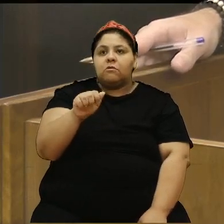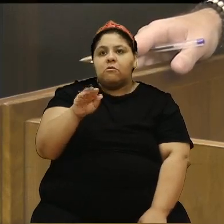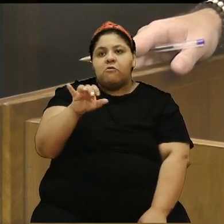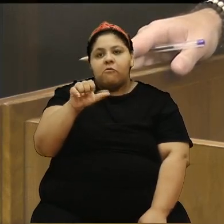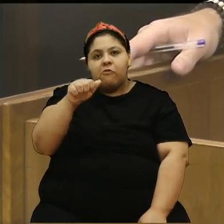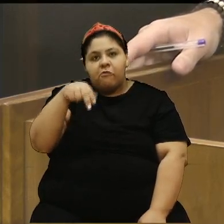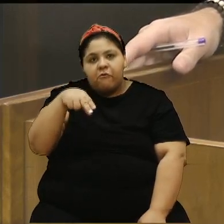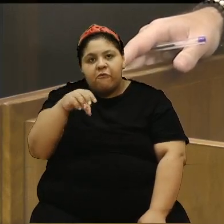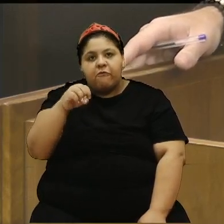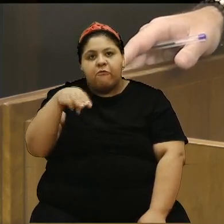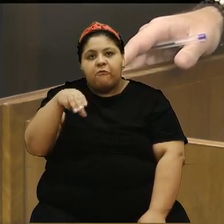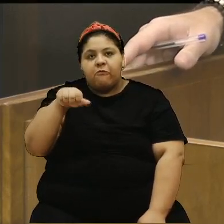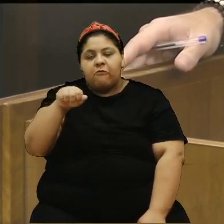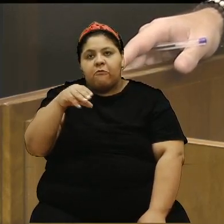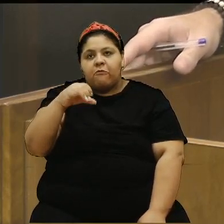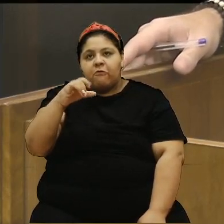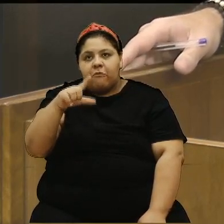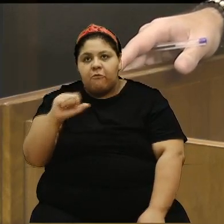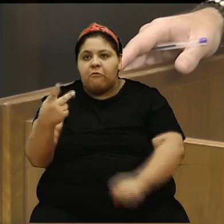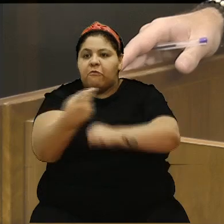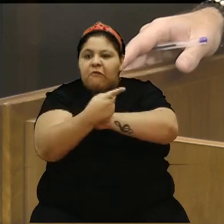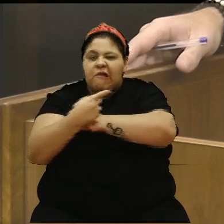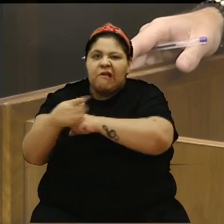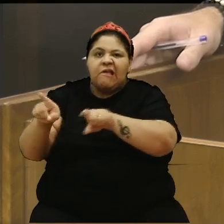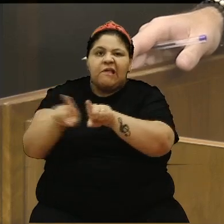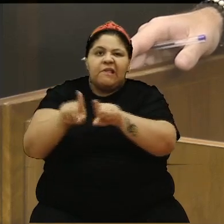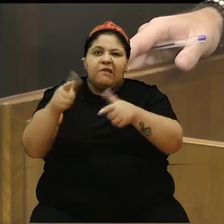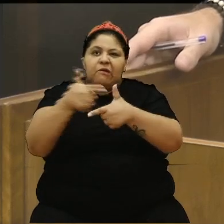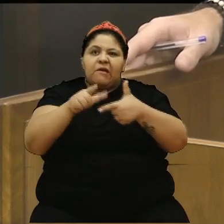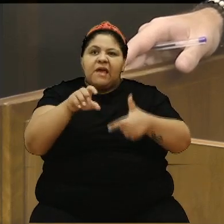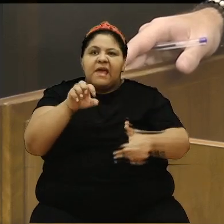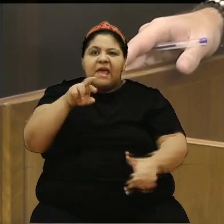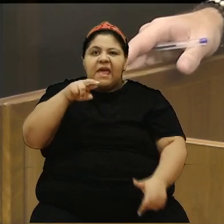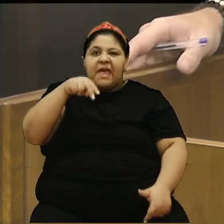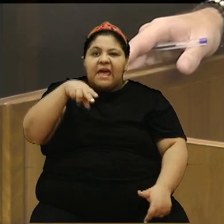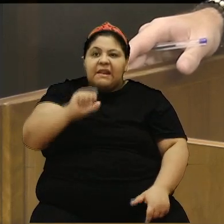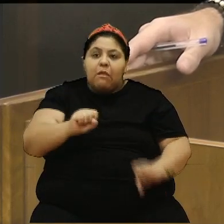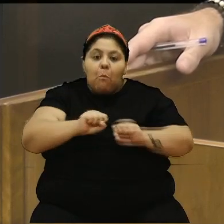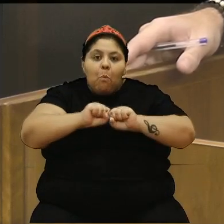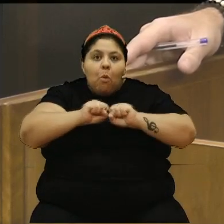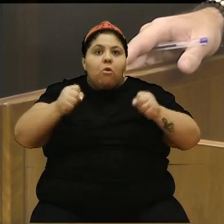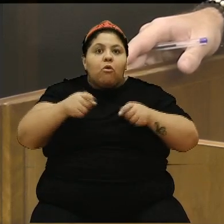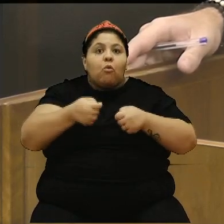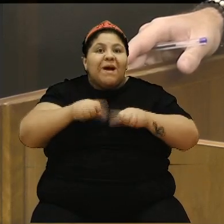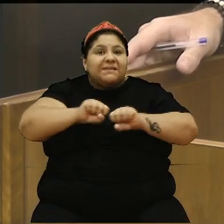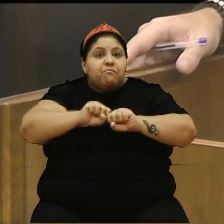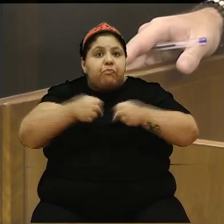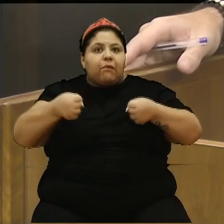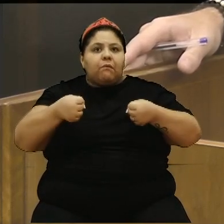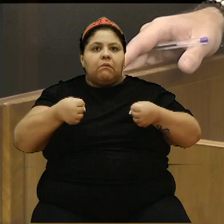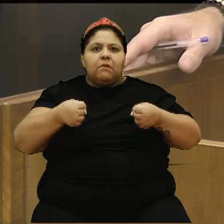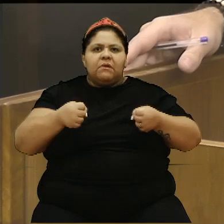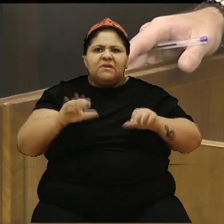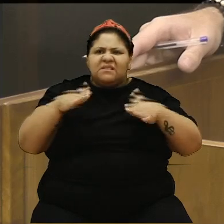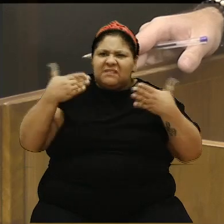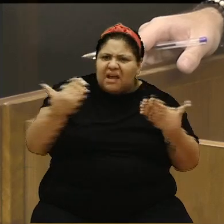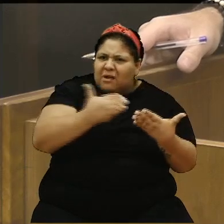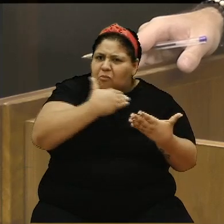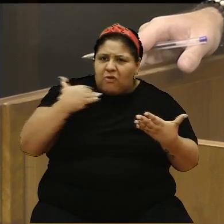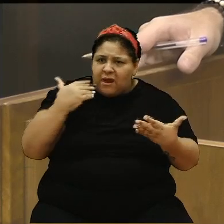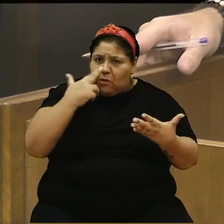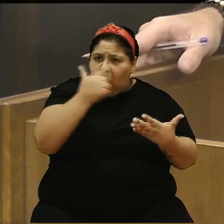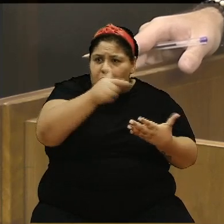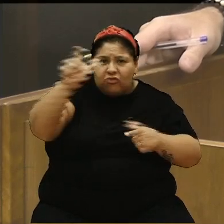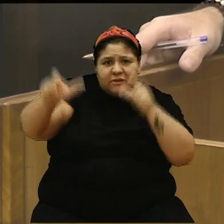Maciel, uma pessoa que me procurou, está com uma hernia estourando. Será que ele vai ter que morrer, como muitos morreram, que não deu tempo de fazer a consulta e